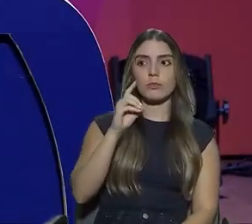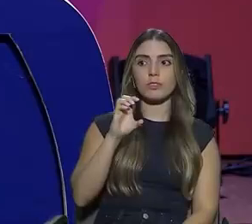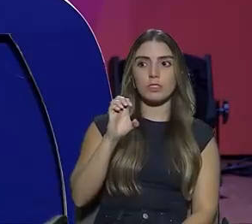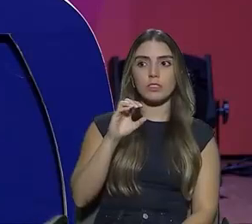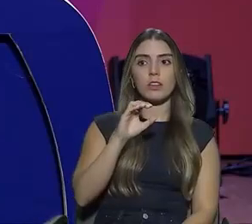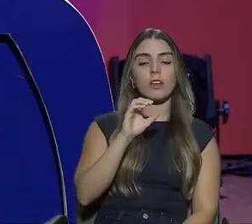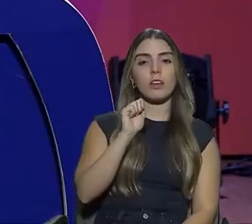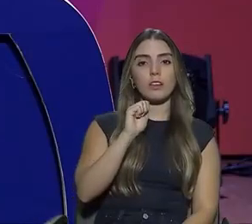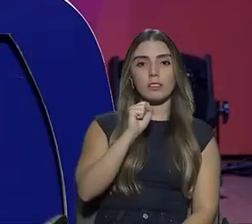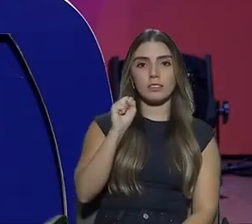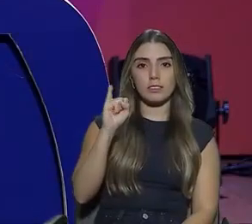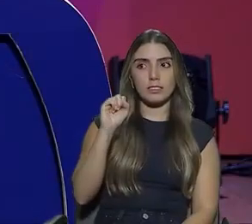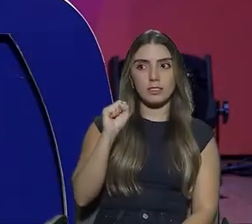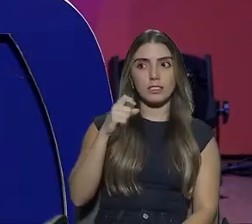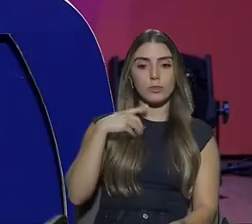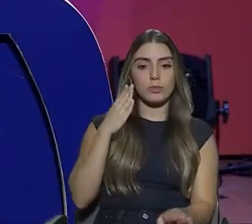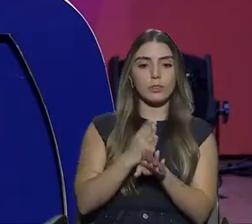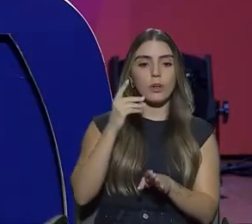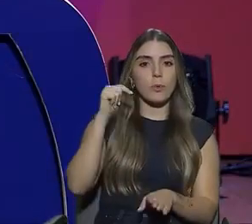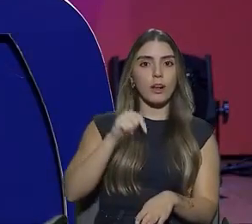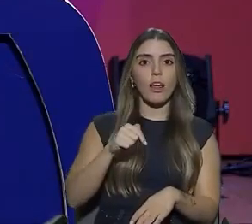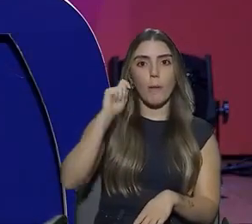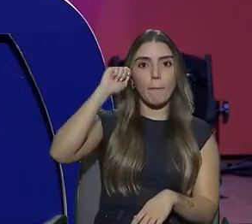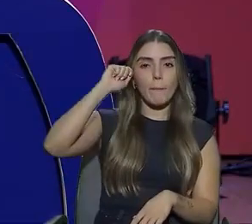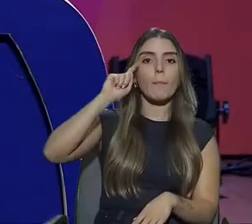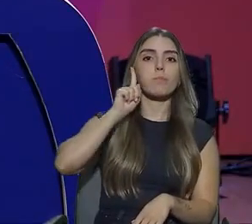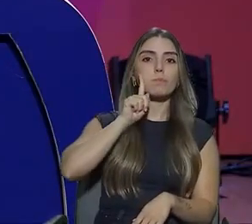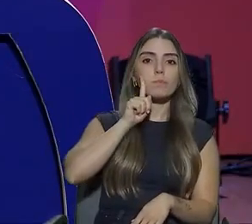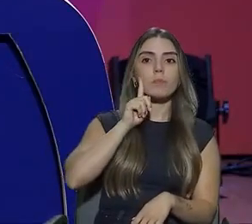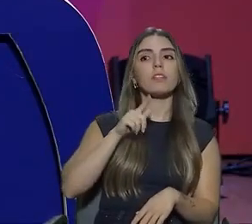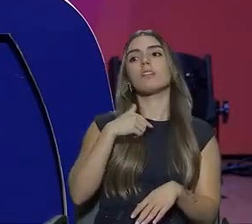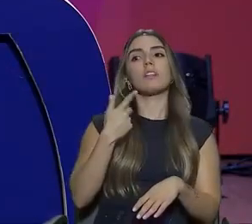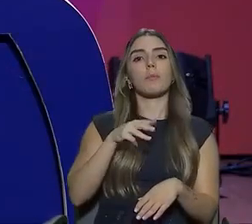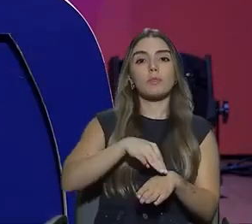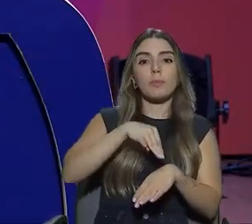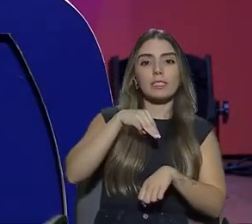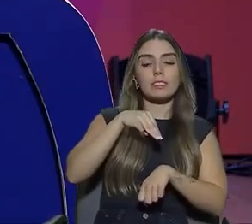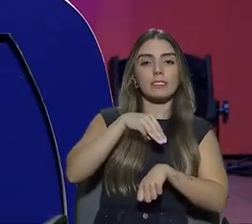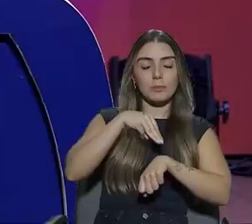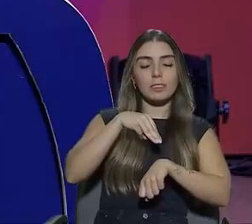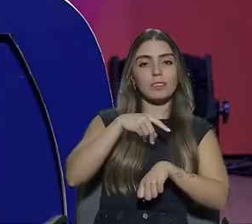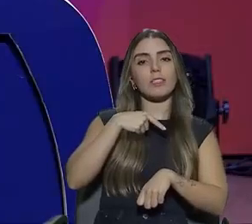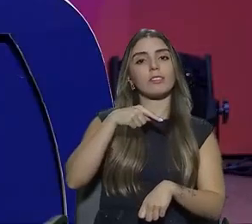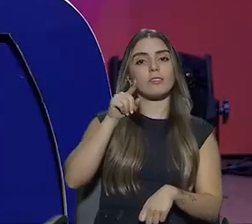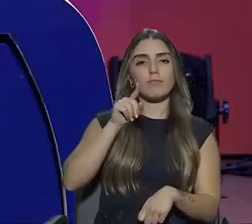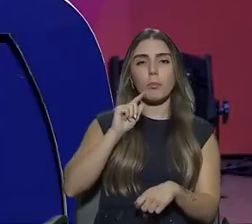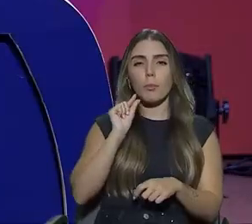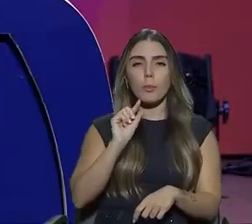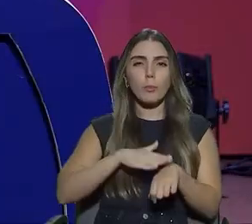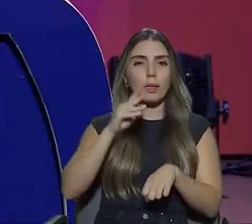ele passou a ser um pouco mais negro, e aí no doutorado o pessoal confirmou que é mesmo, né? O Machado de Assis pode confiar que